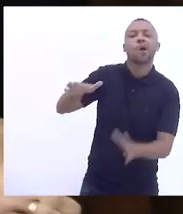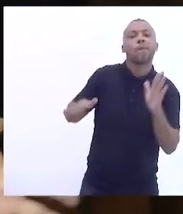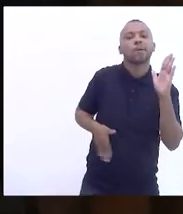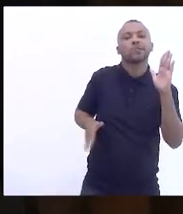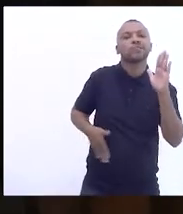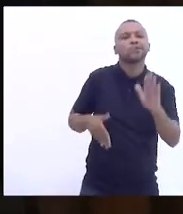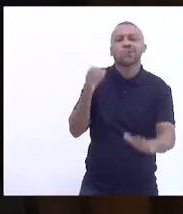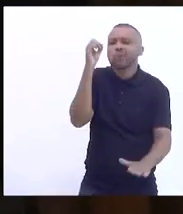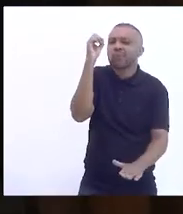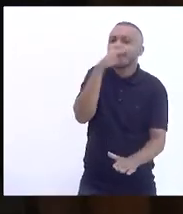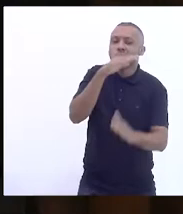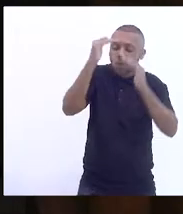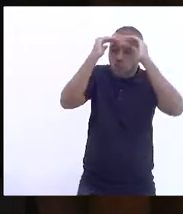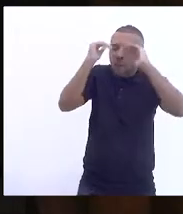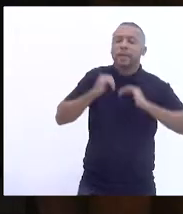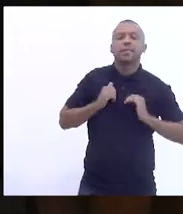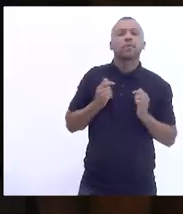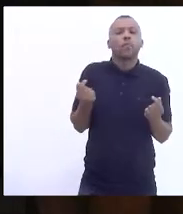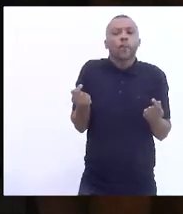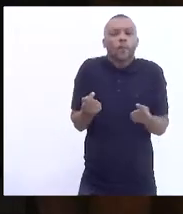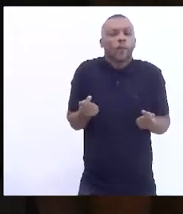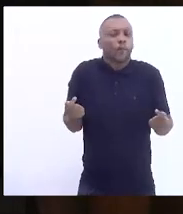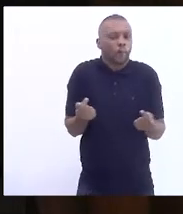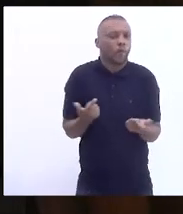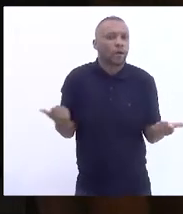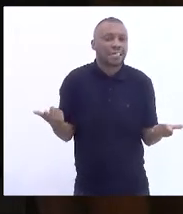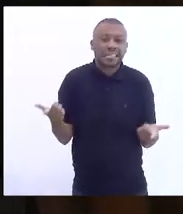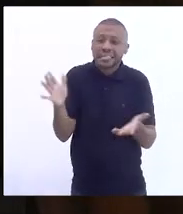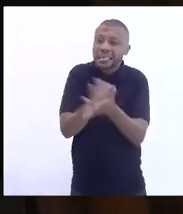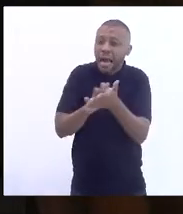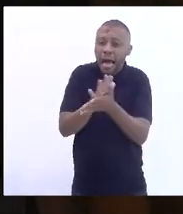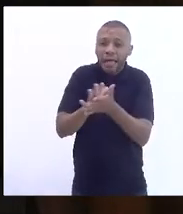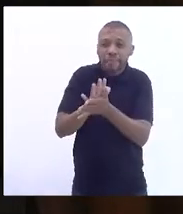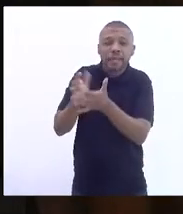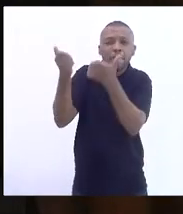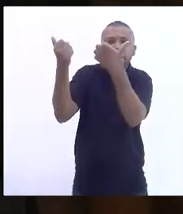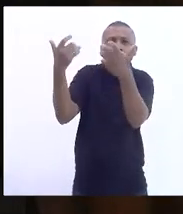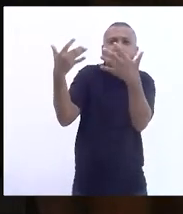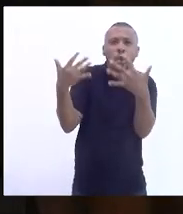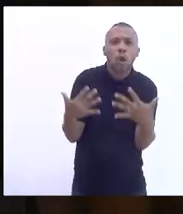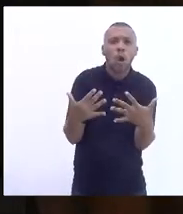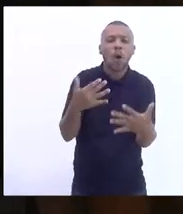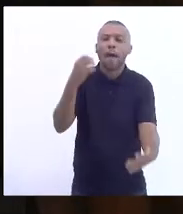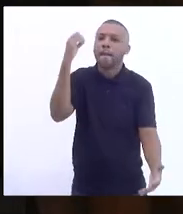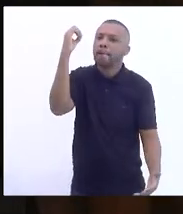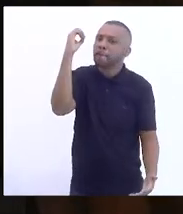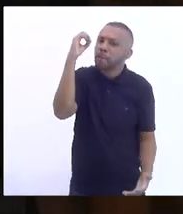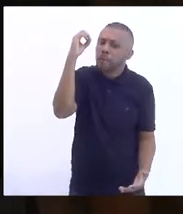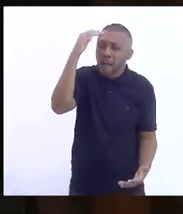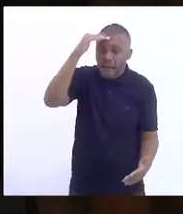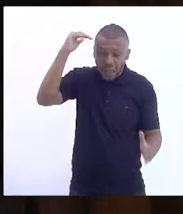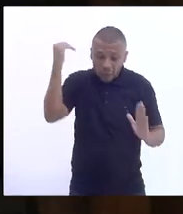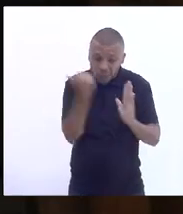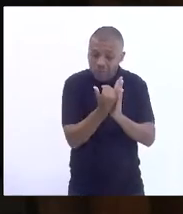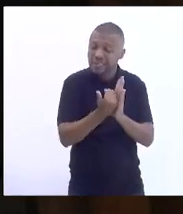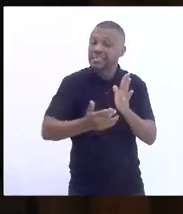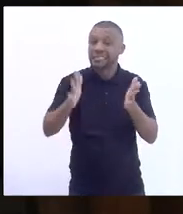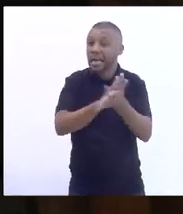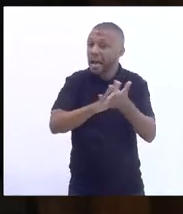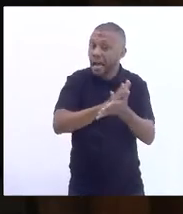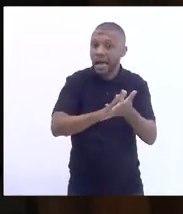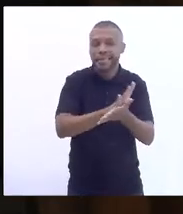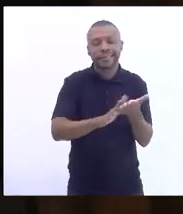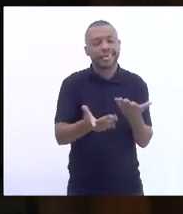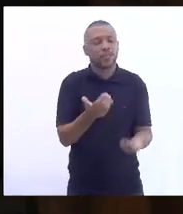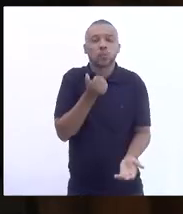não respeita ninguém nada disso deputada que a senhora falou aí é respeitada nada disso existe